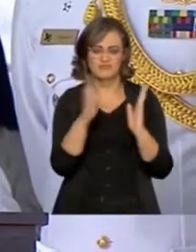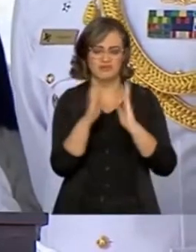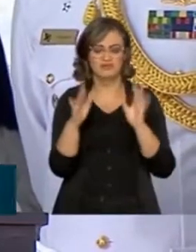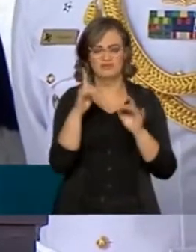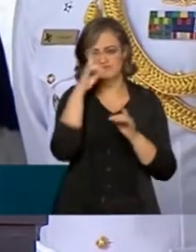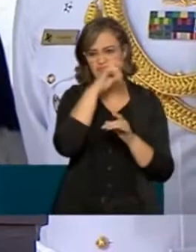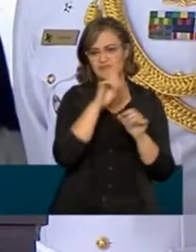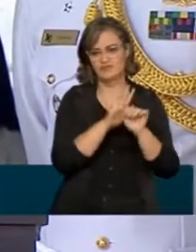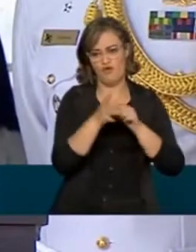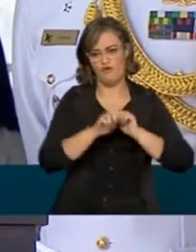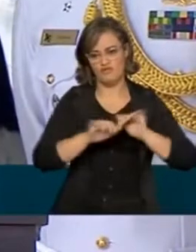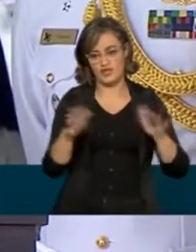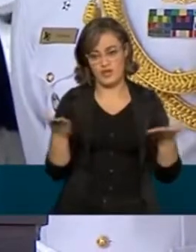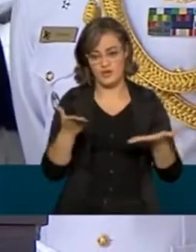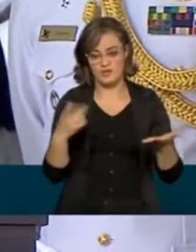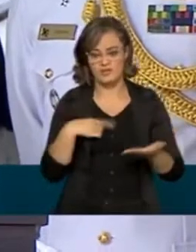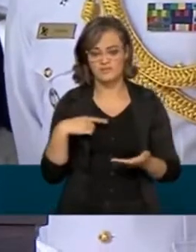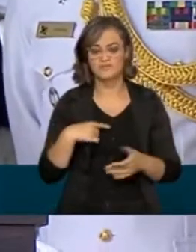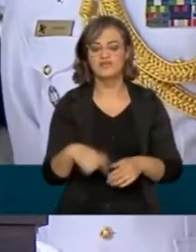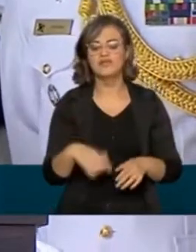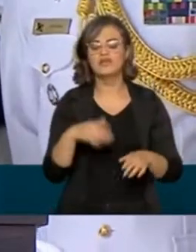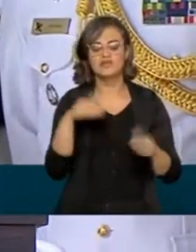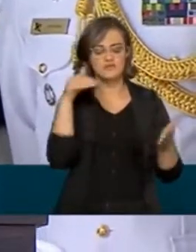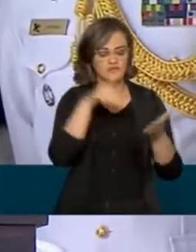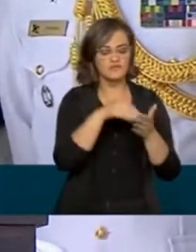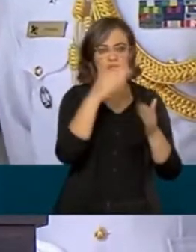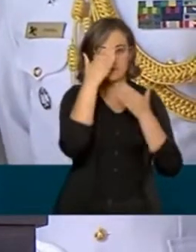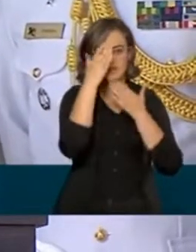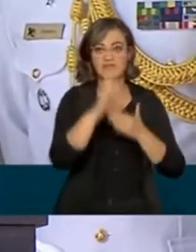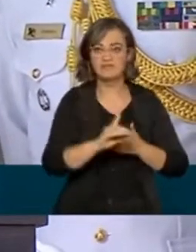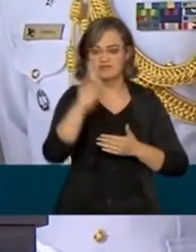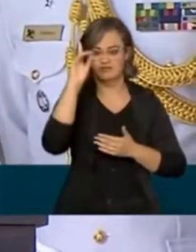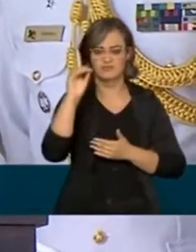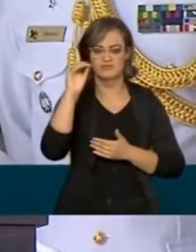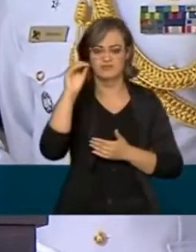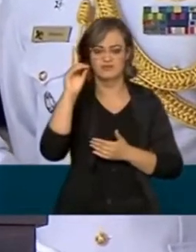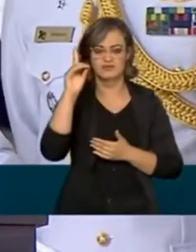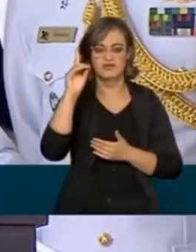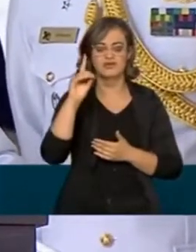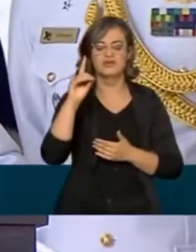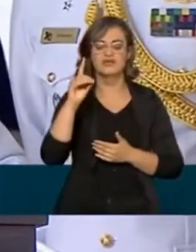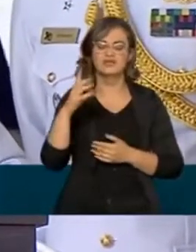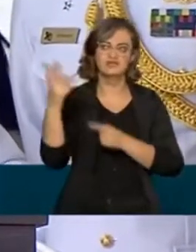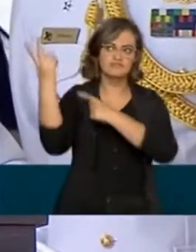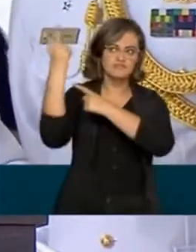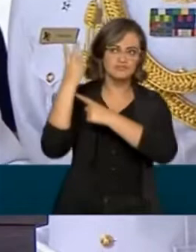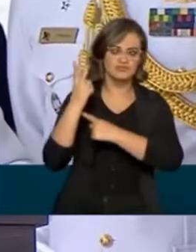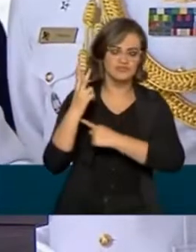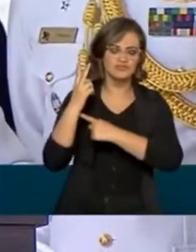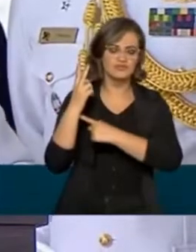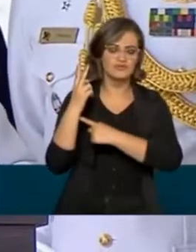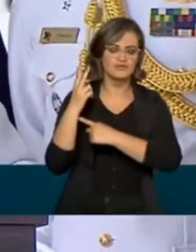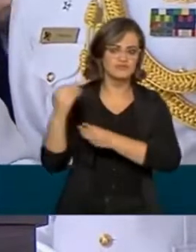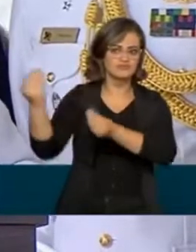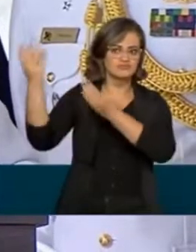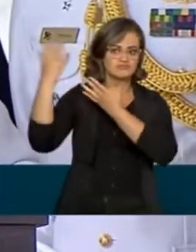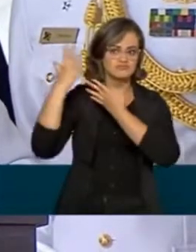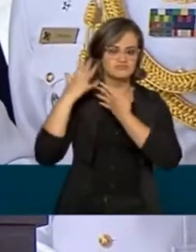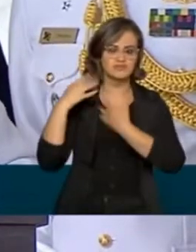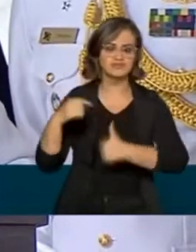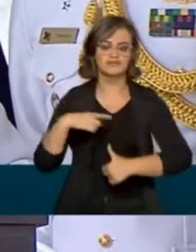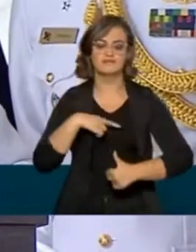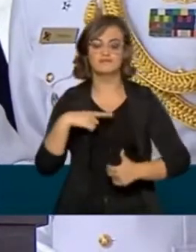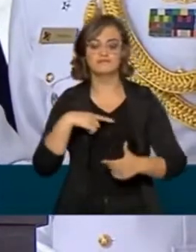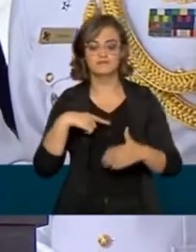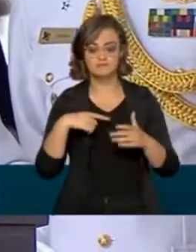Por fim, elevo o meu pensamento a Deus e Espíritos Superiores, agradecendo sua permanente proteção e dádivas concedidas.